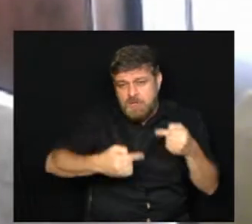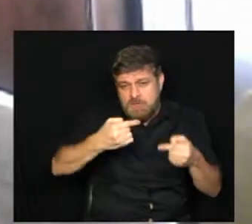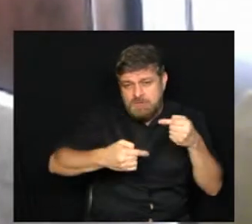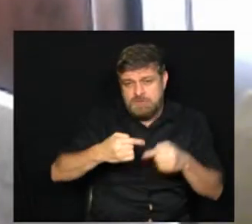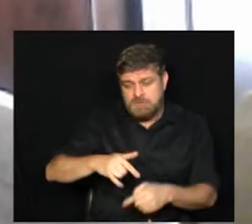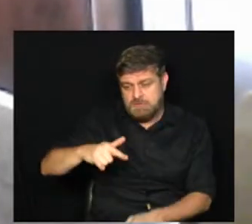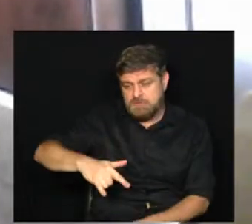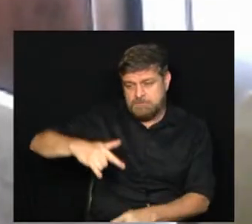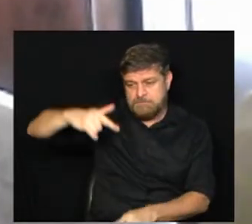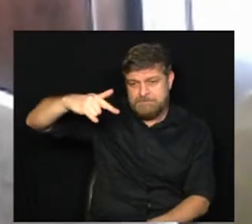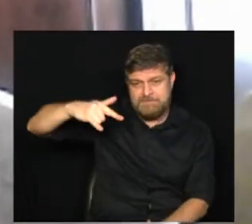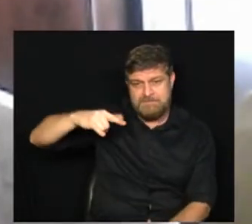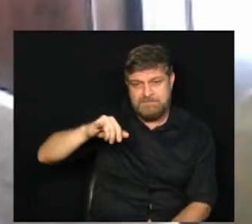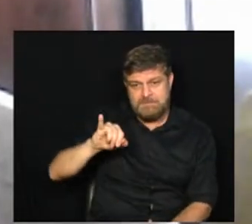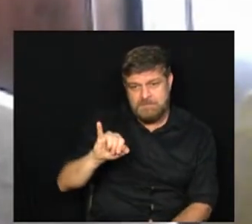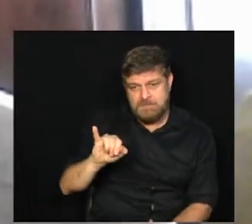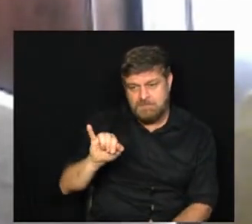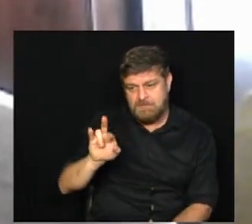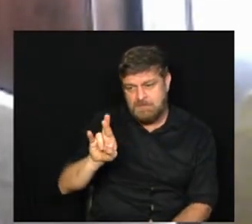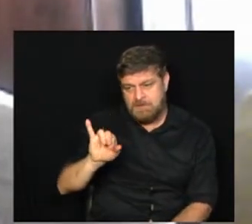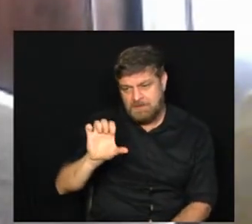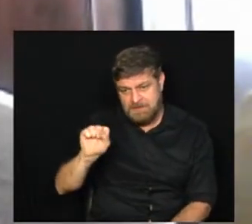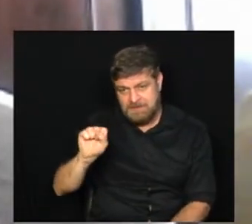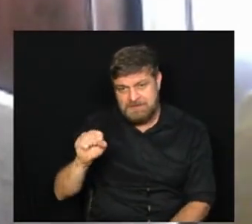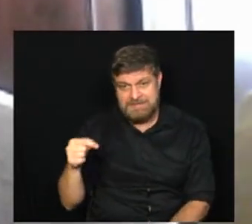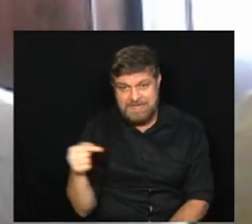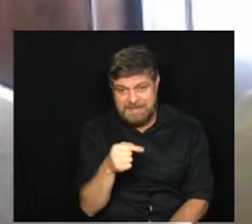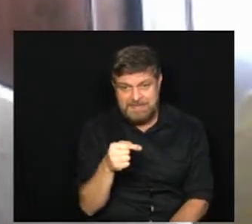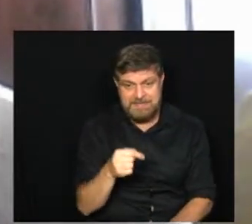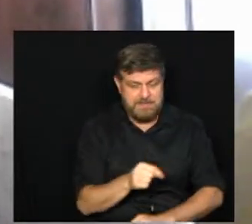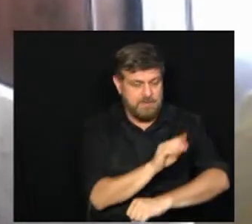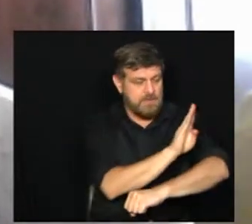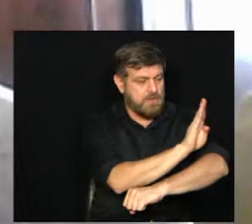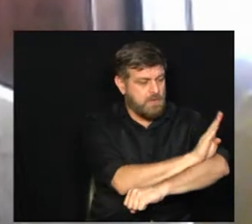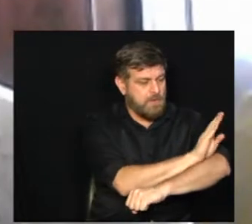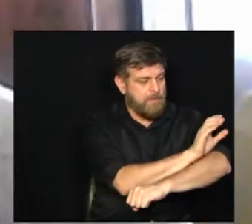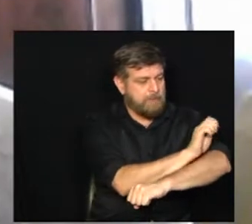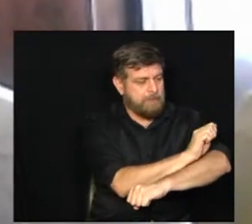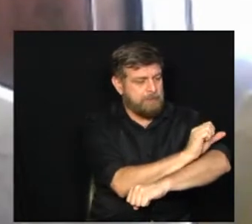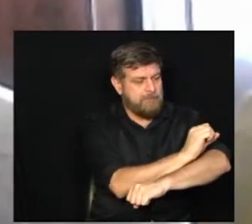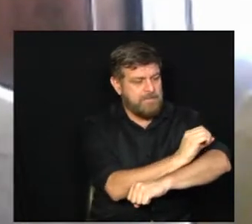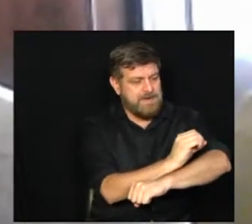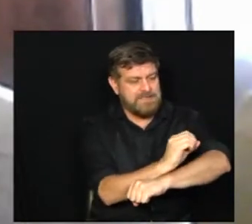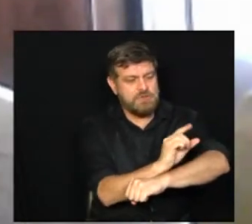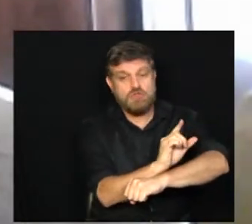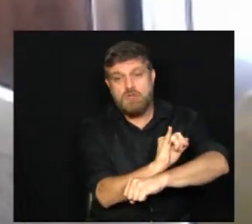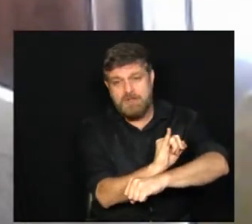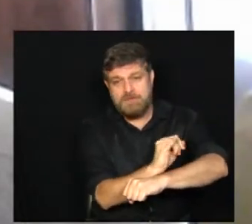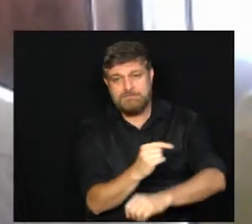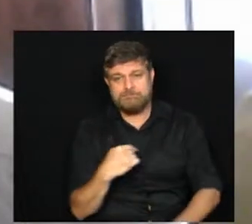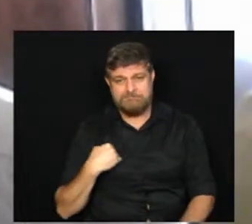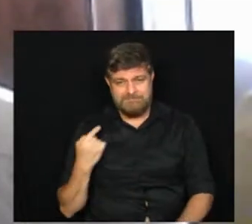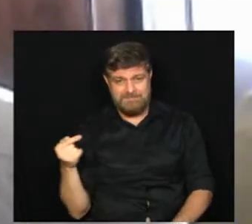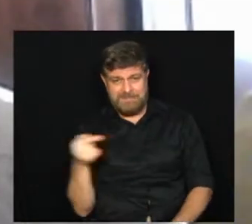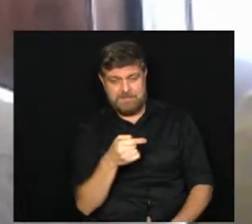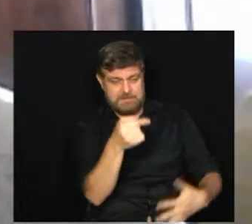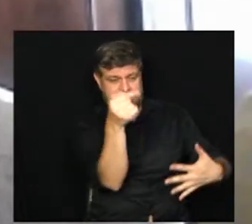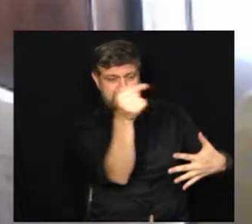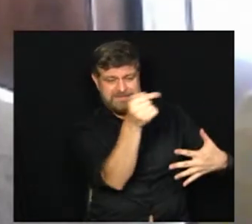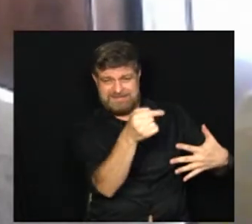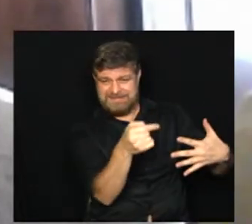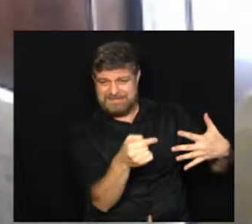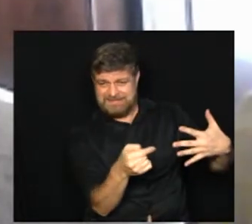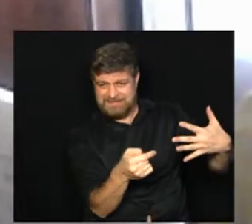Satélite Íris e o outro na região ali do Itajaí Bassoli. Por conta de uma série de questões, inclusive